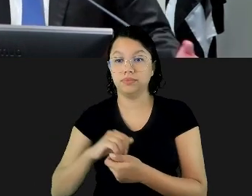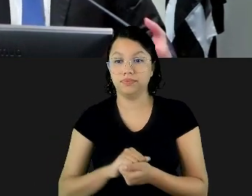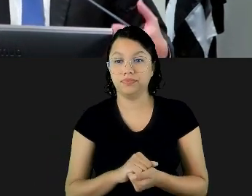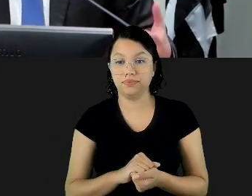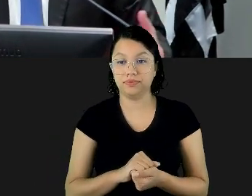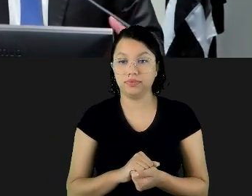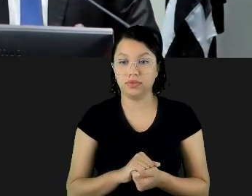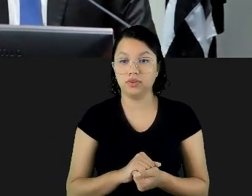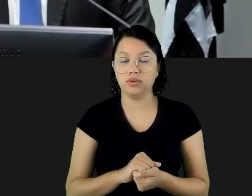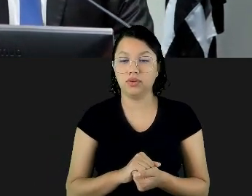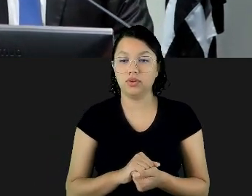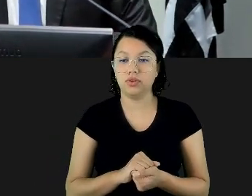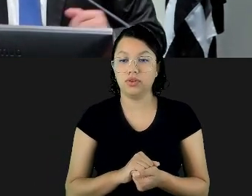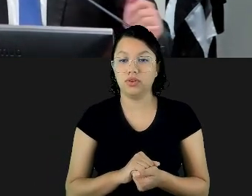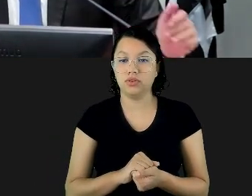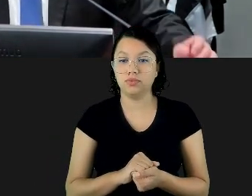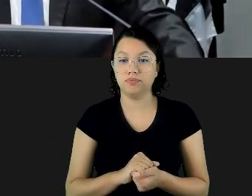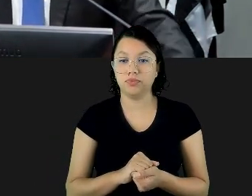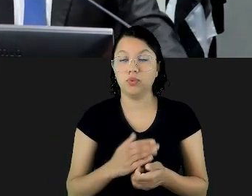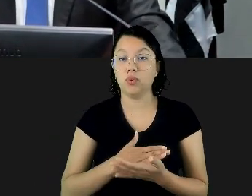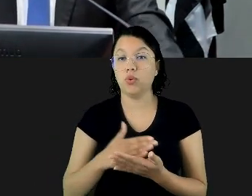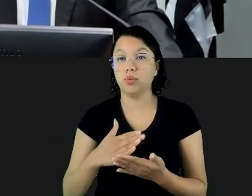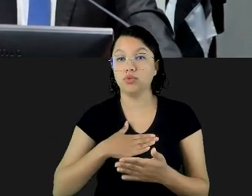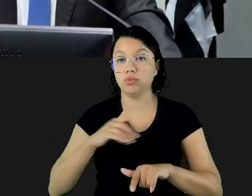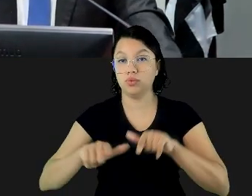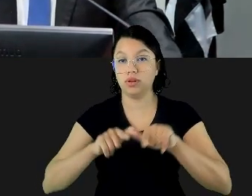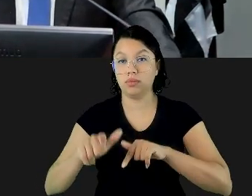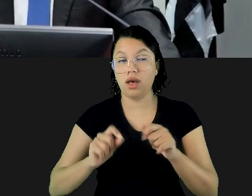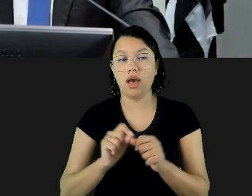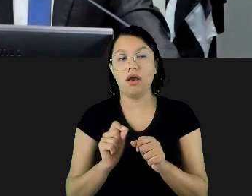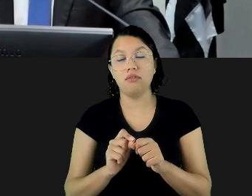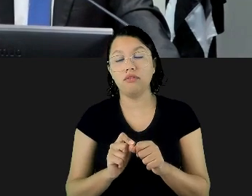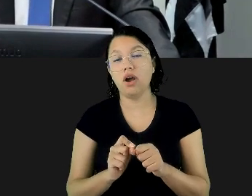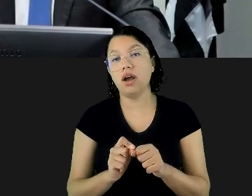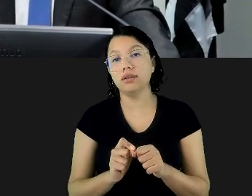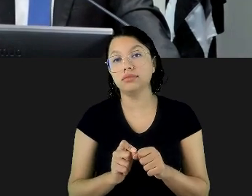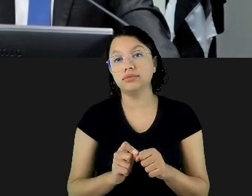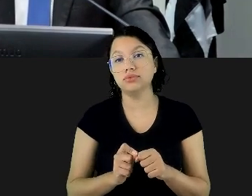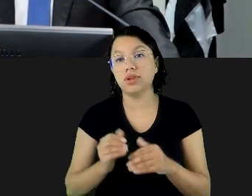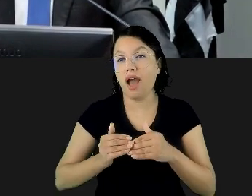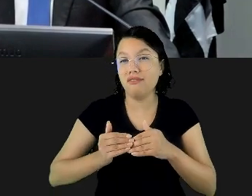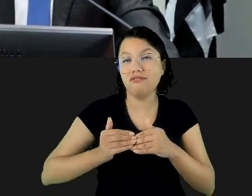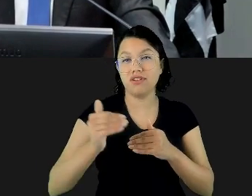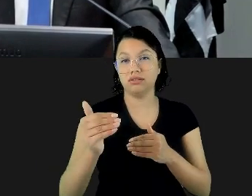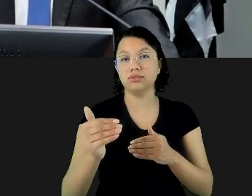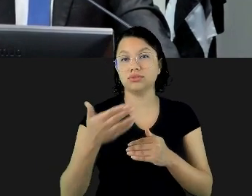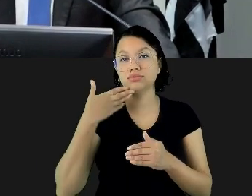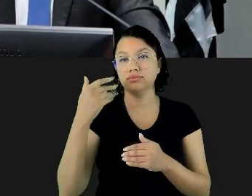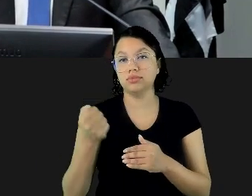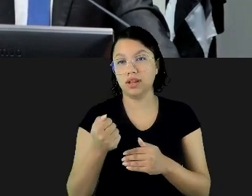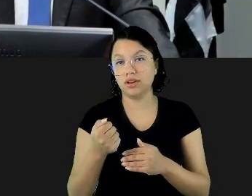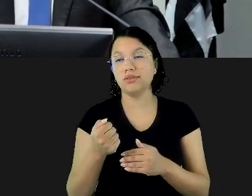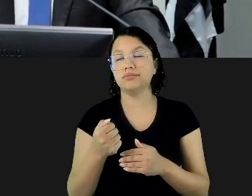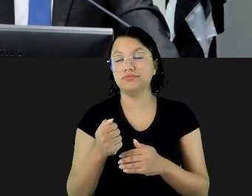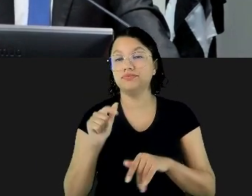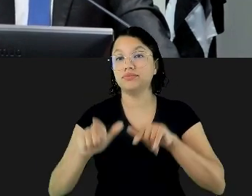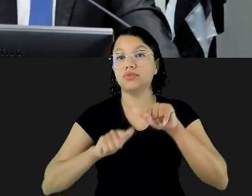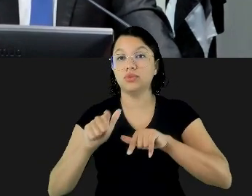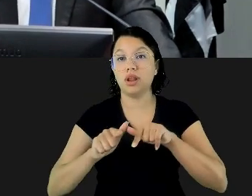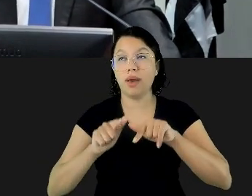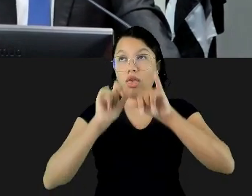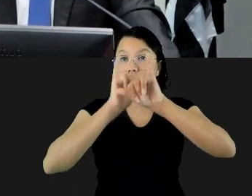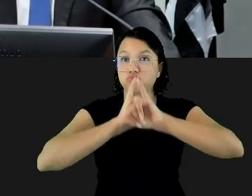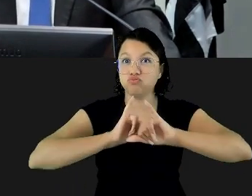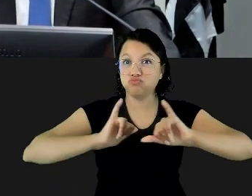também um impulso muito grande para avançar nas ações de divulgação e